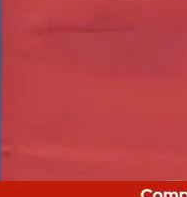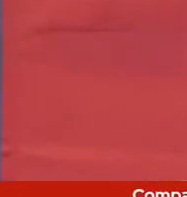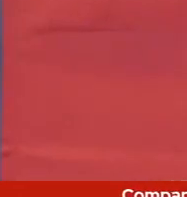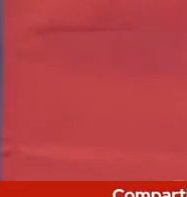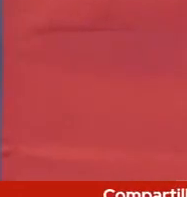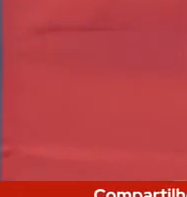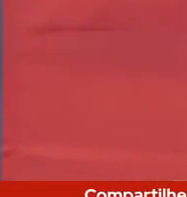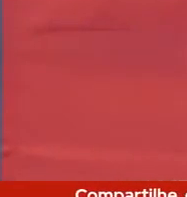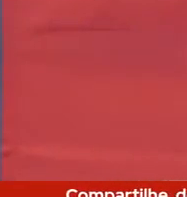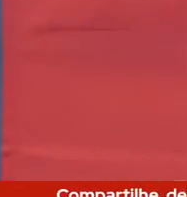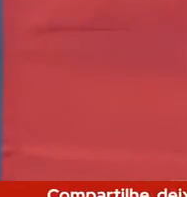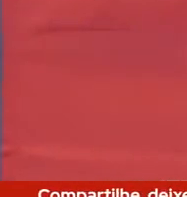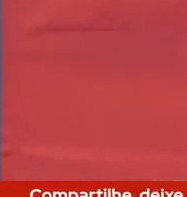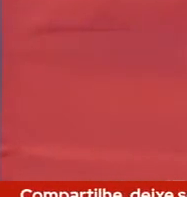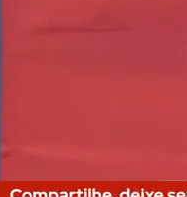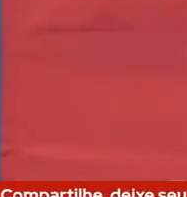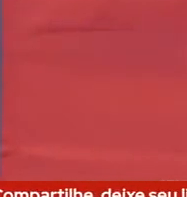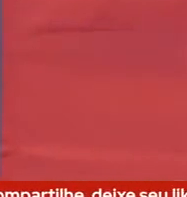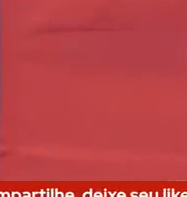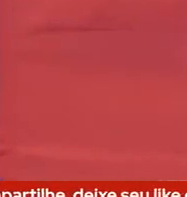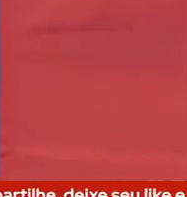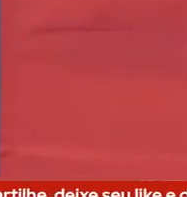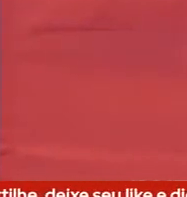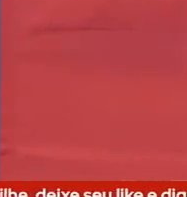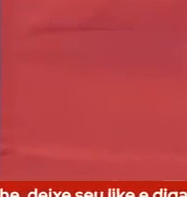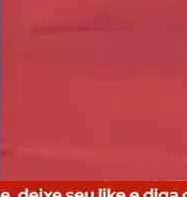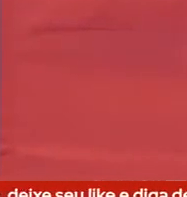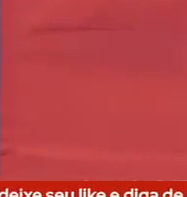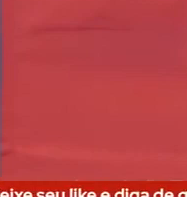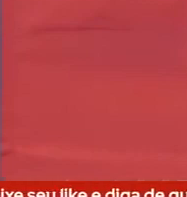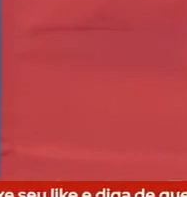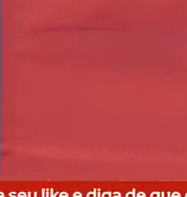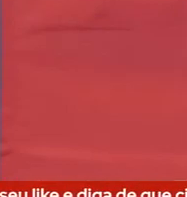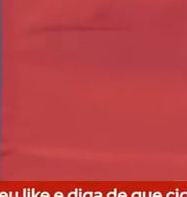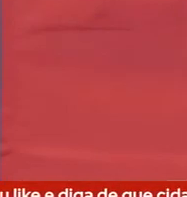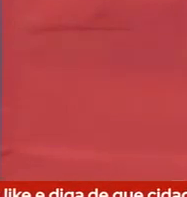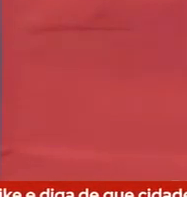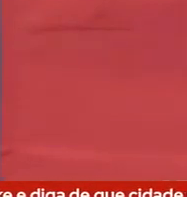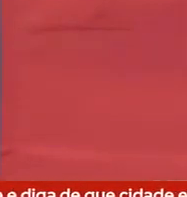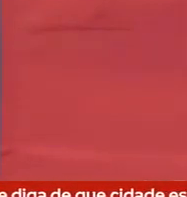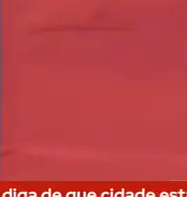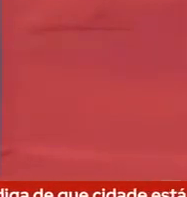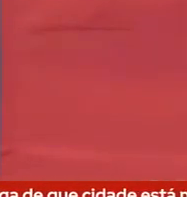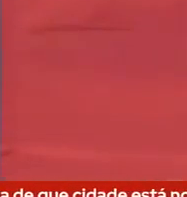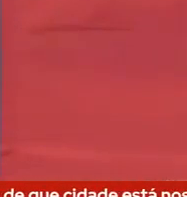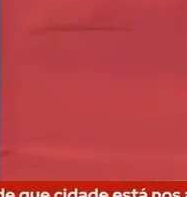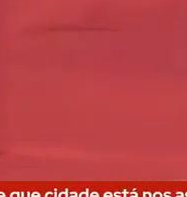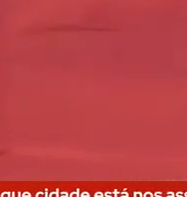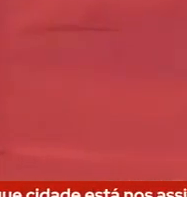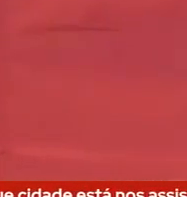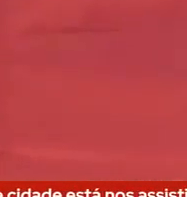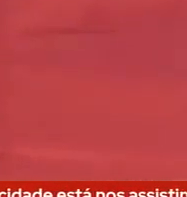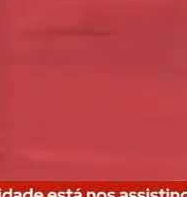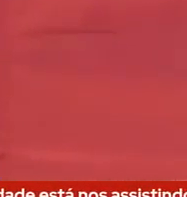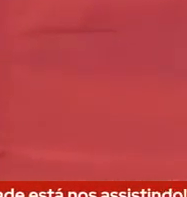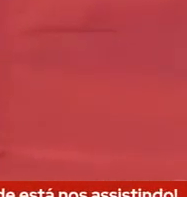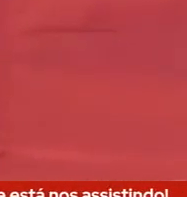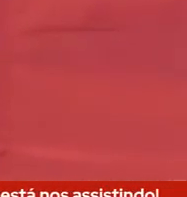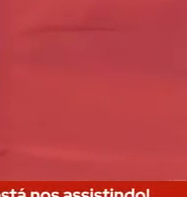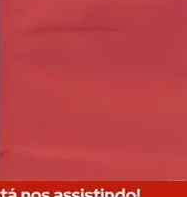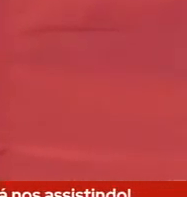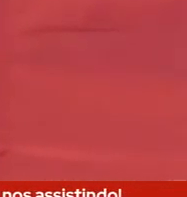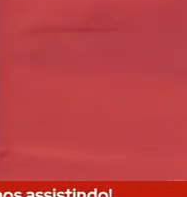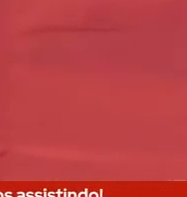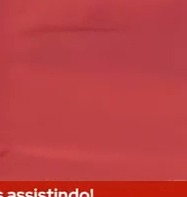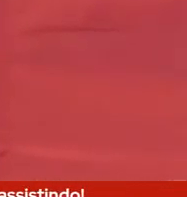muito orientada principalmente pelo presidente Lula, fez uma série de ações solidárias, mãos solidárias que se multiplicaram por todo o